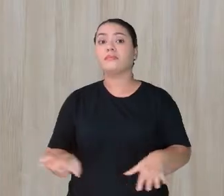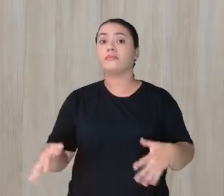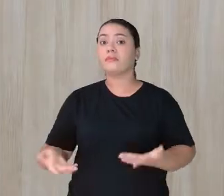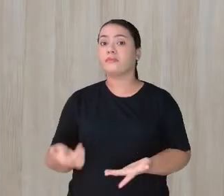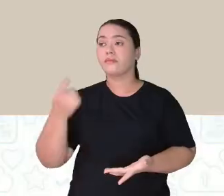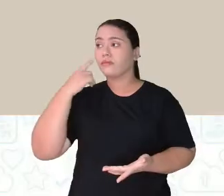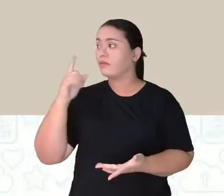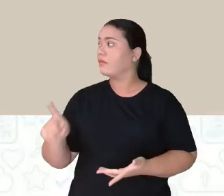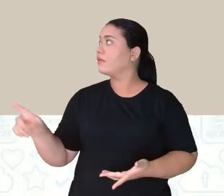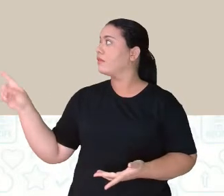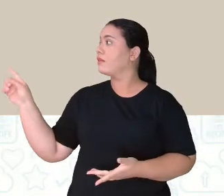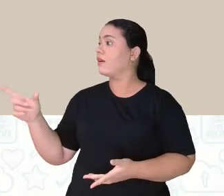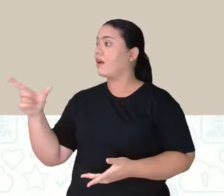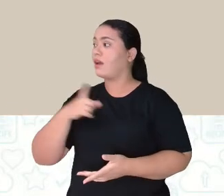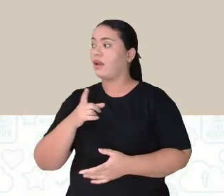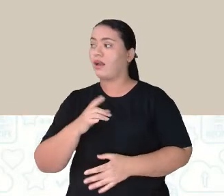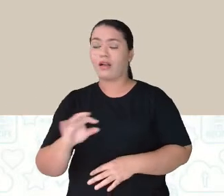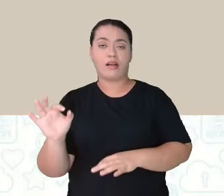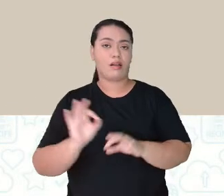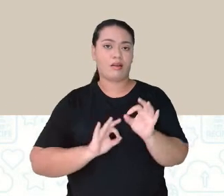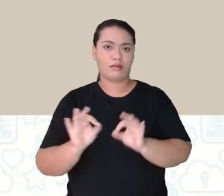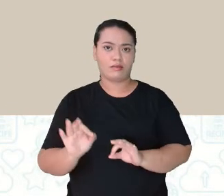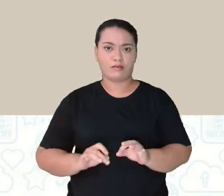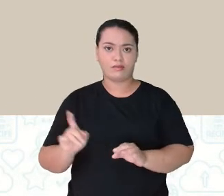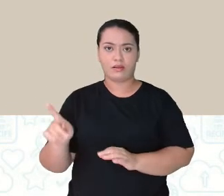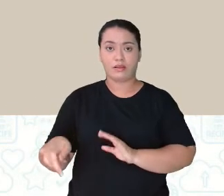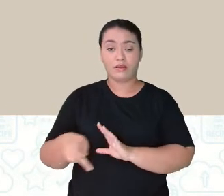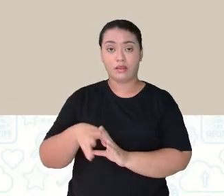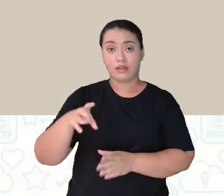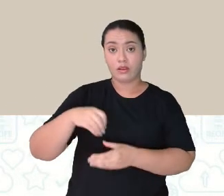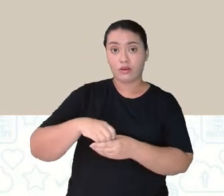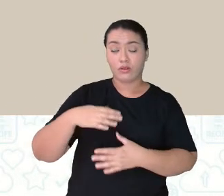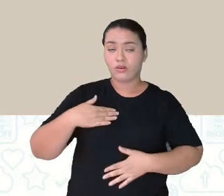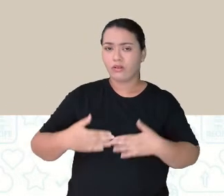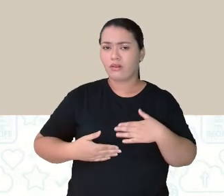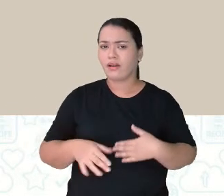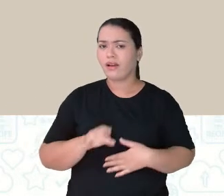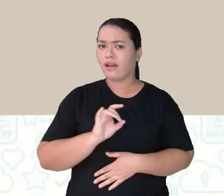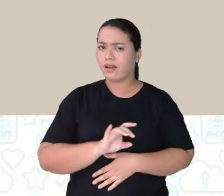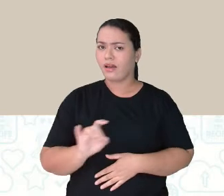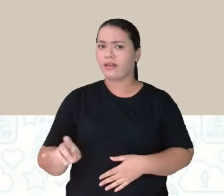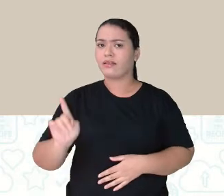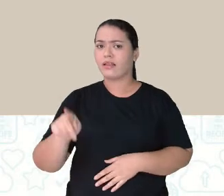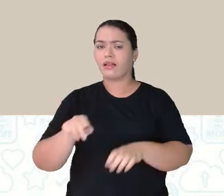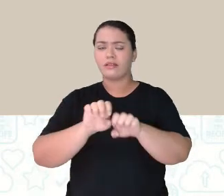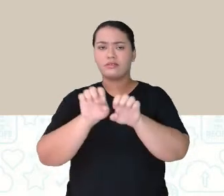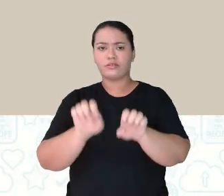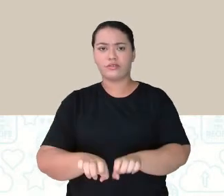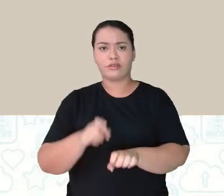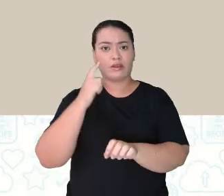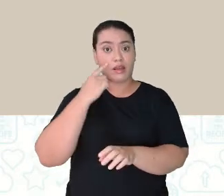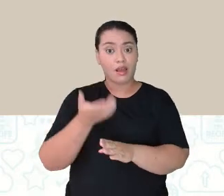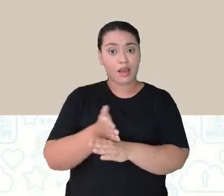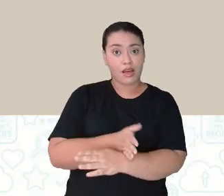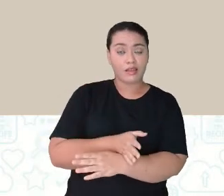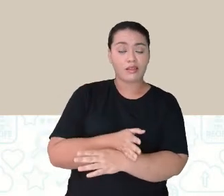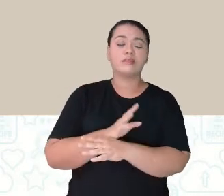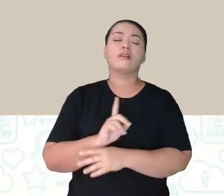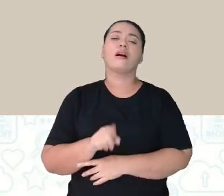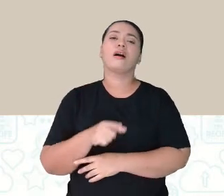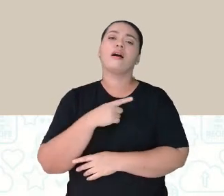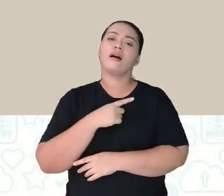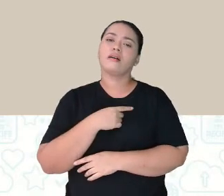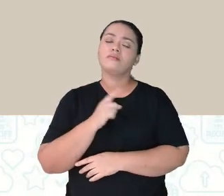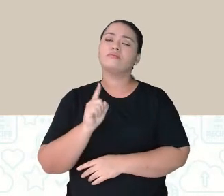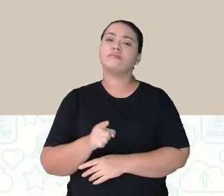nós vemos que no nível de organização do nosso corpo, cada uma dessas estruturas que nós vimos consiste